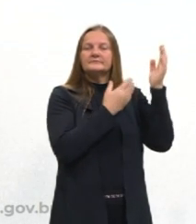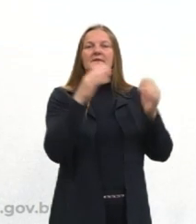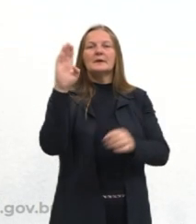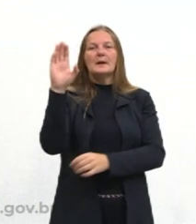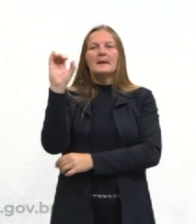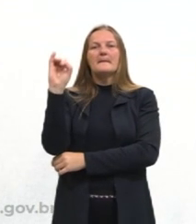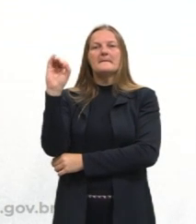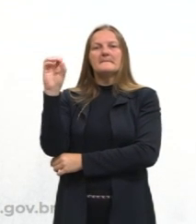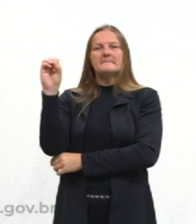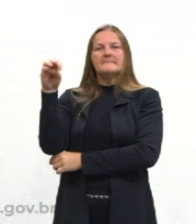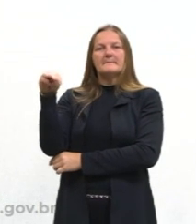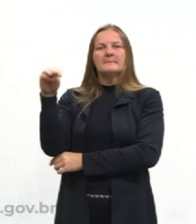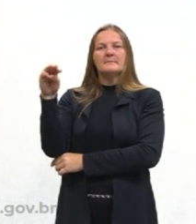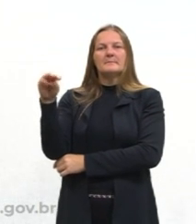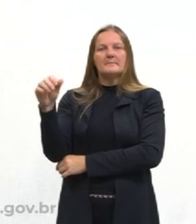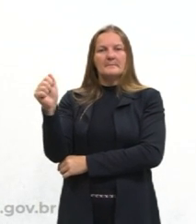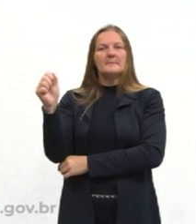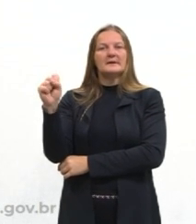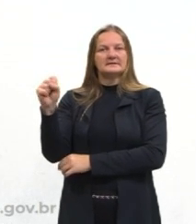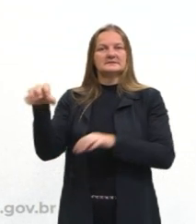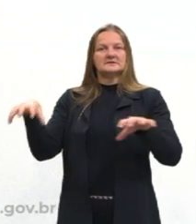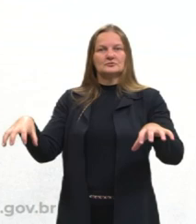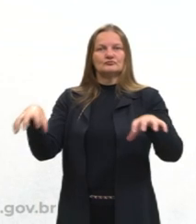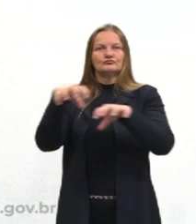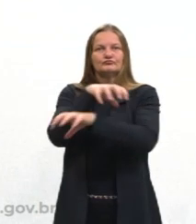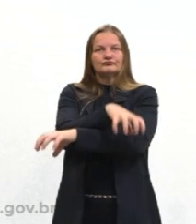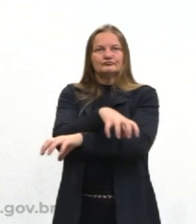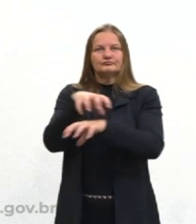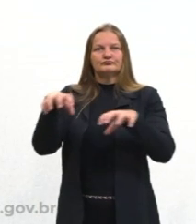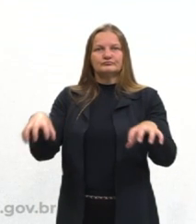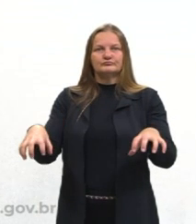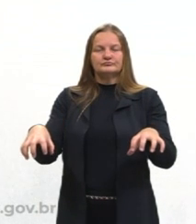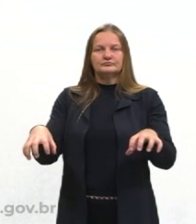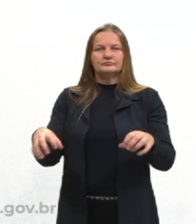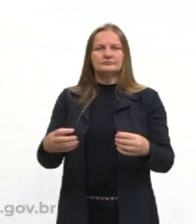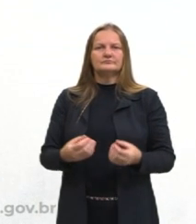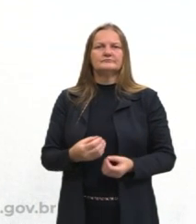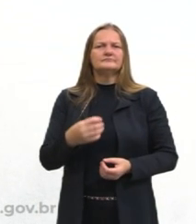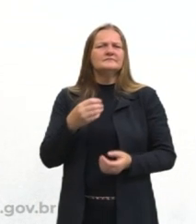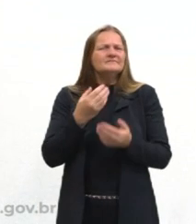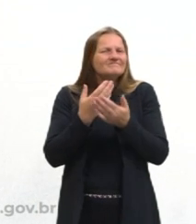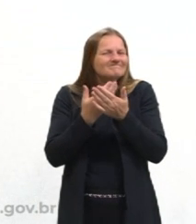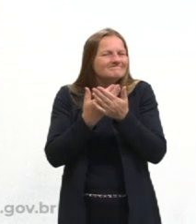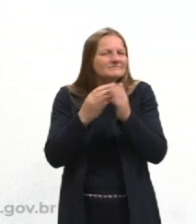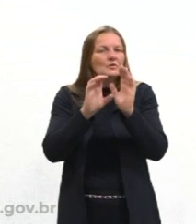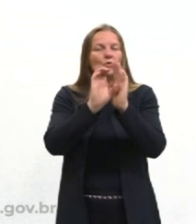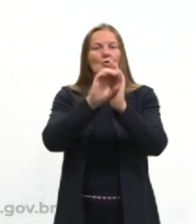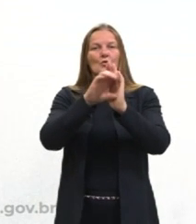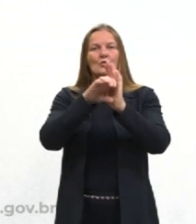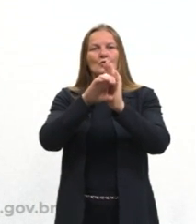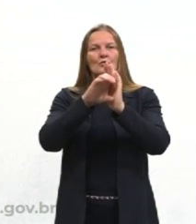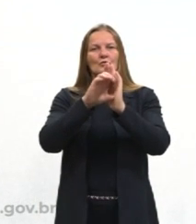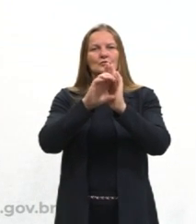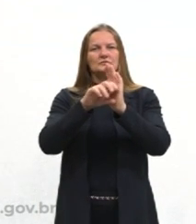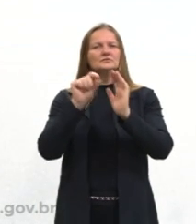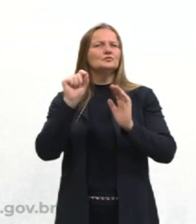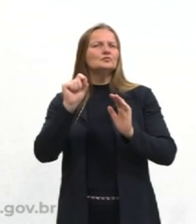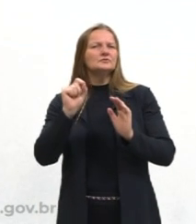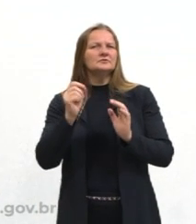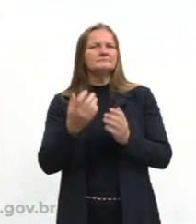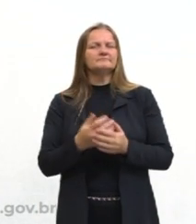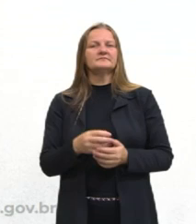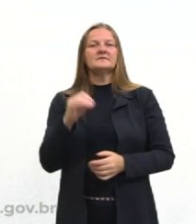E para isso a gente precisa né fazer uma entender o que que é um bioma tá primeiramente